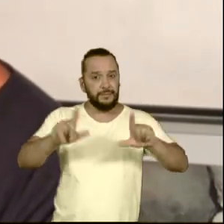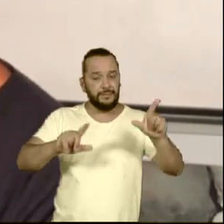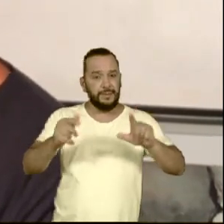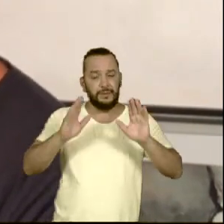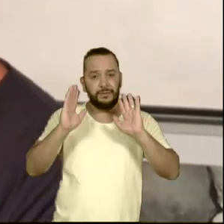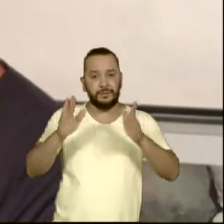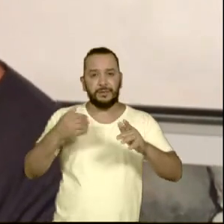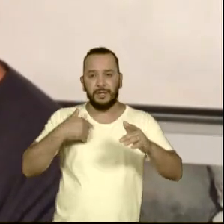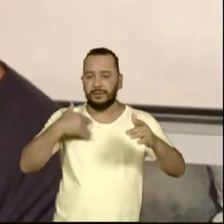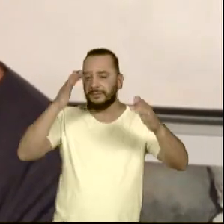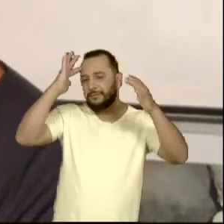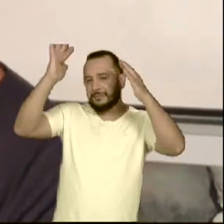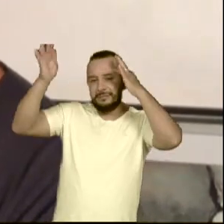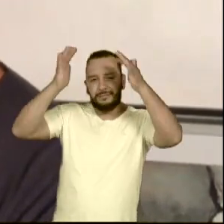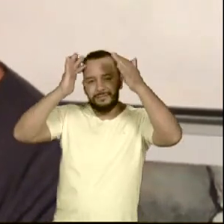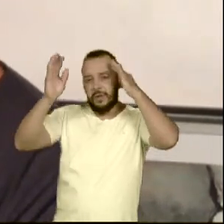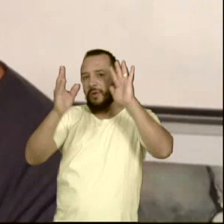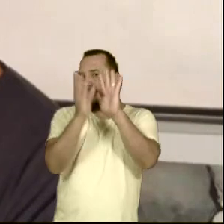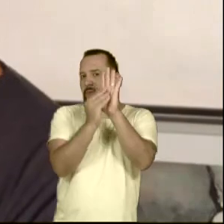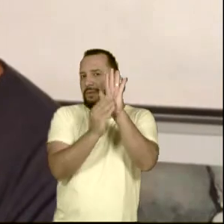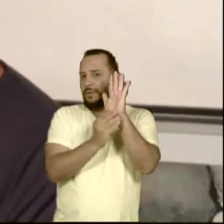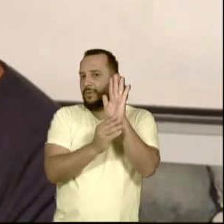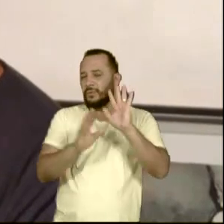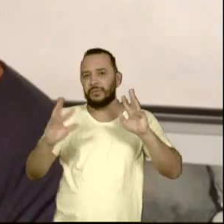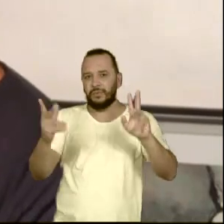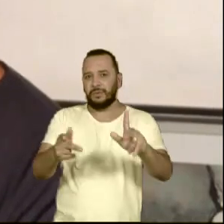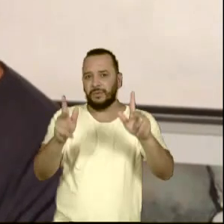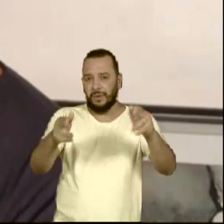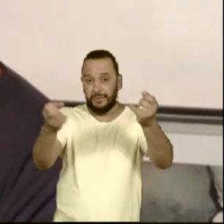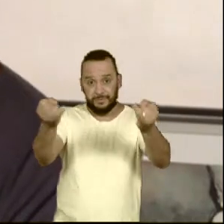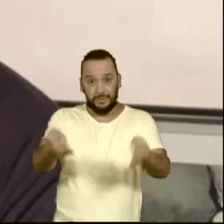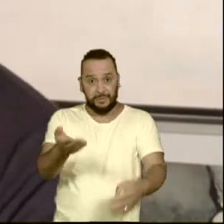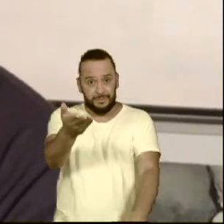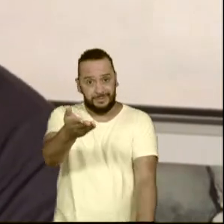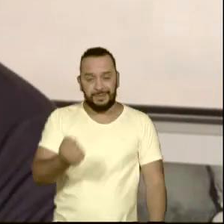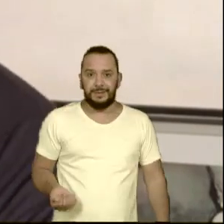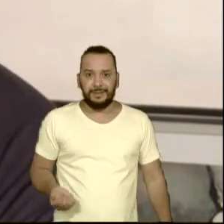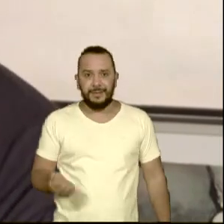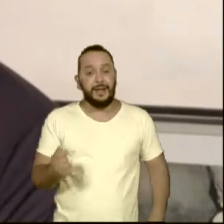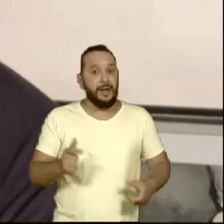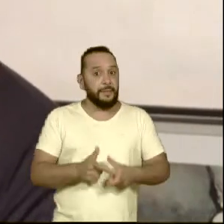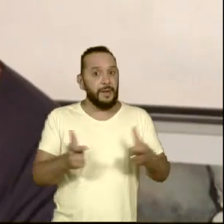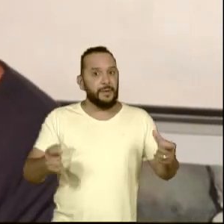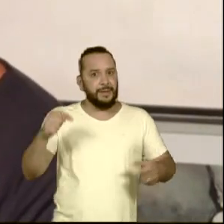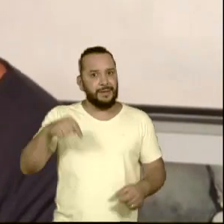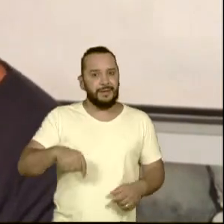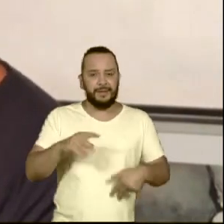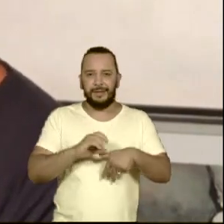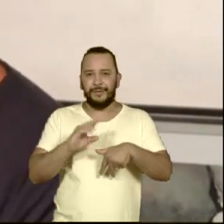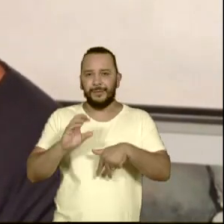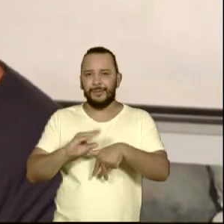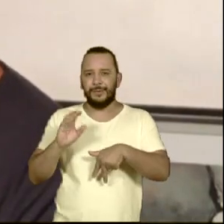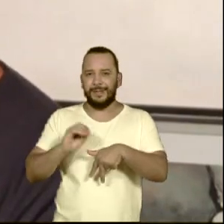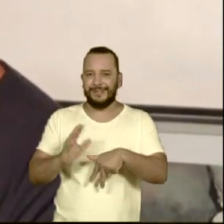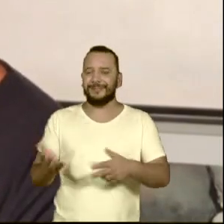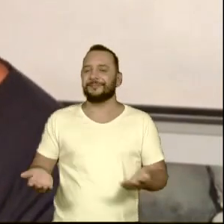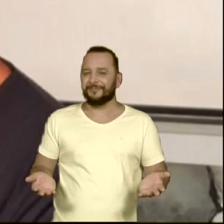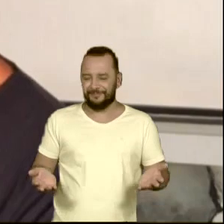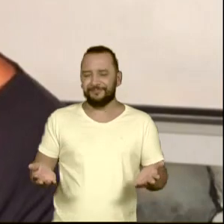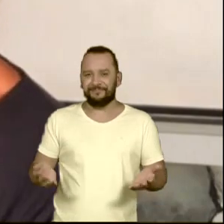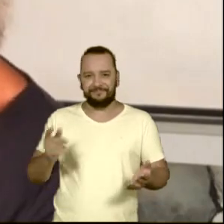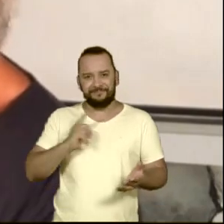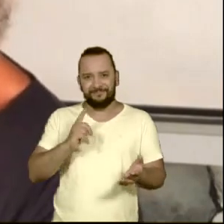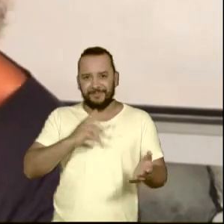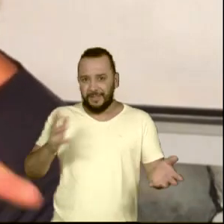como esses todos que a gente falou, não por acaso a grande maioria da TV Cultura, eles são